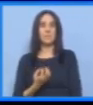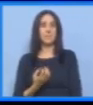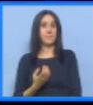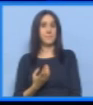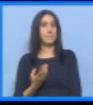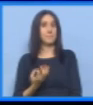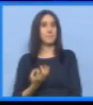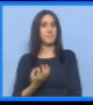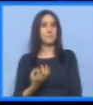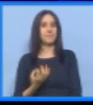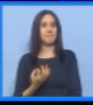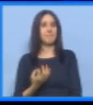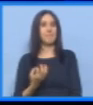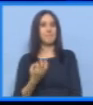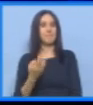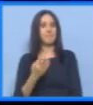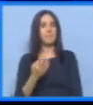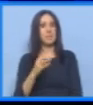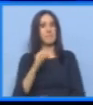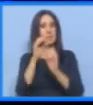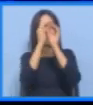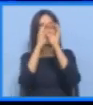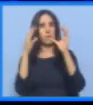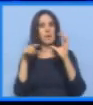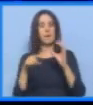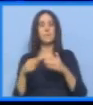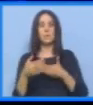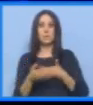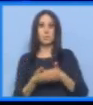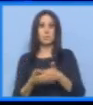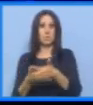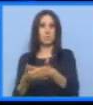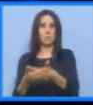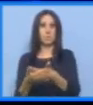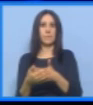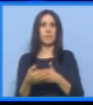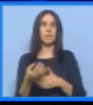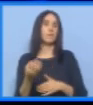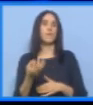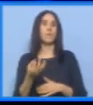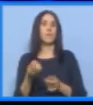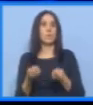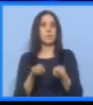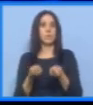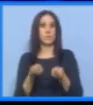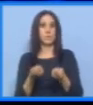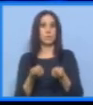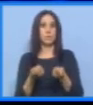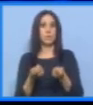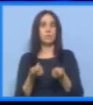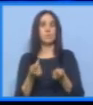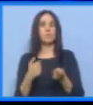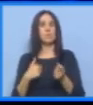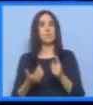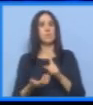que invoca aqui precisamente o processo que se organizou para chegarmos